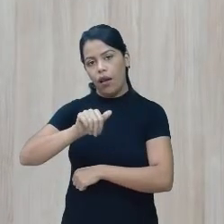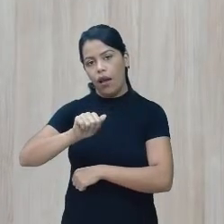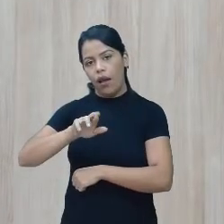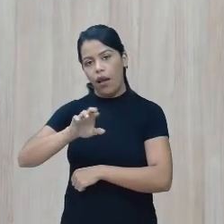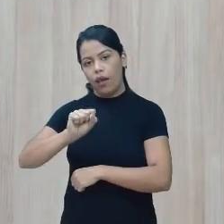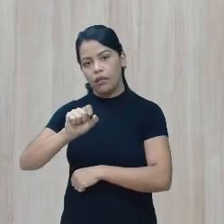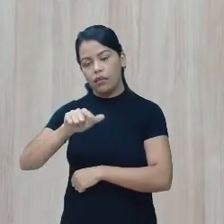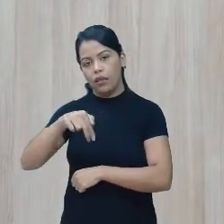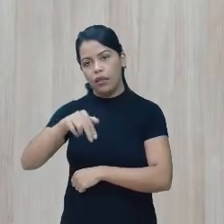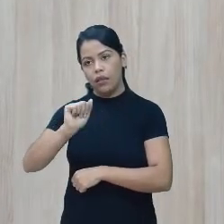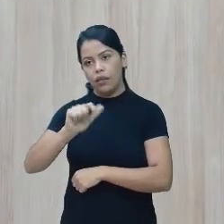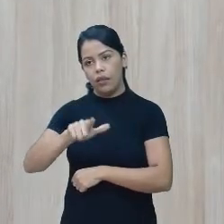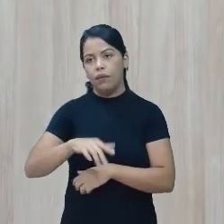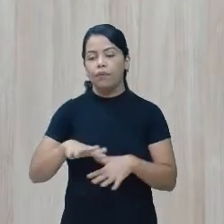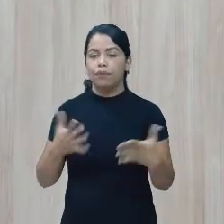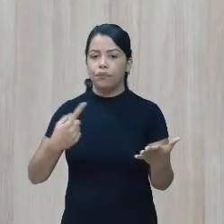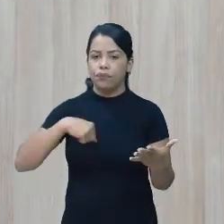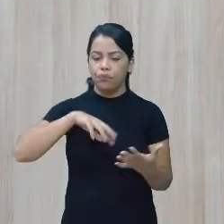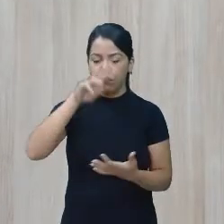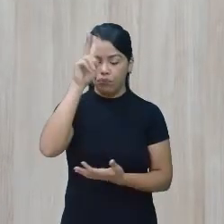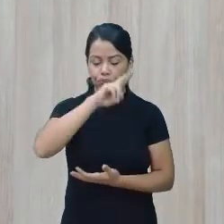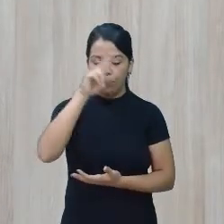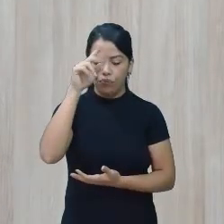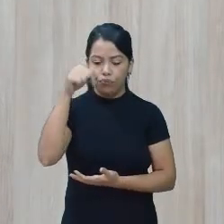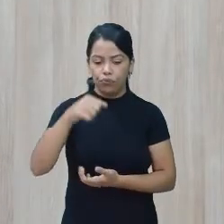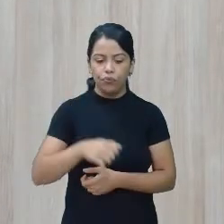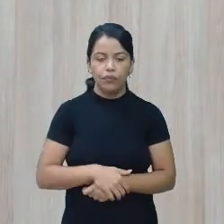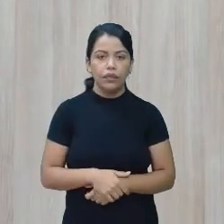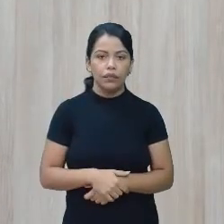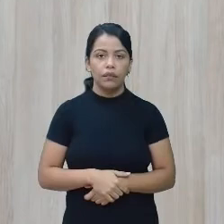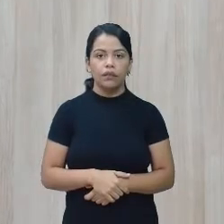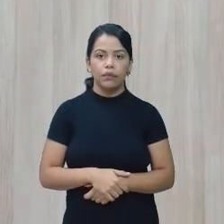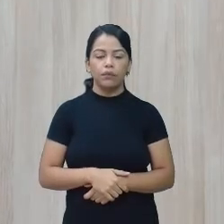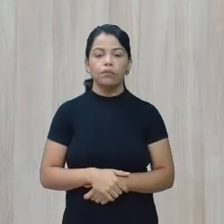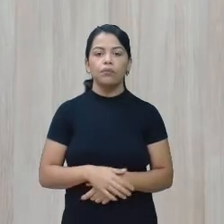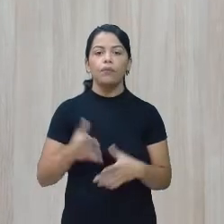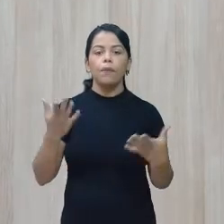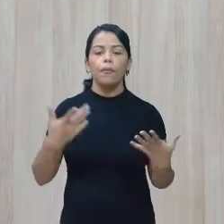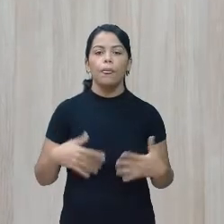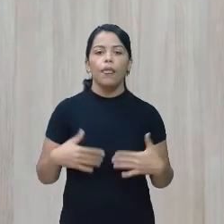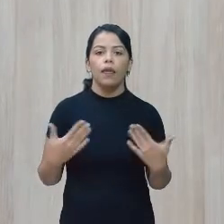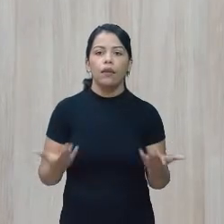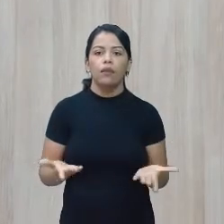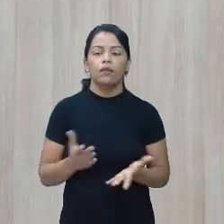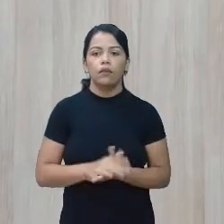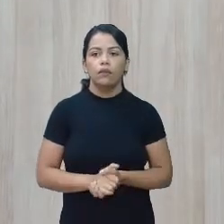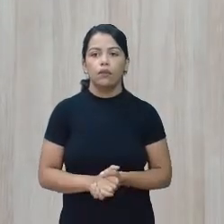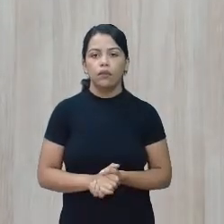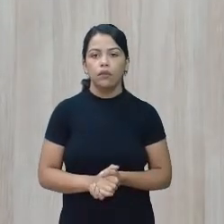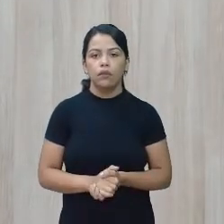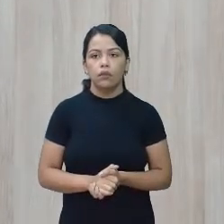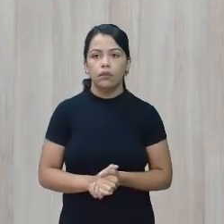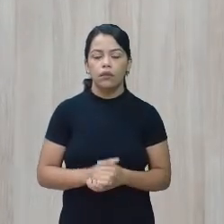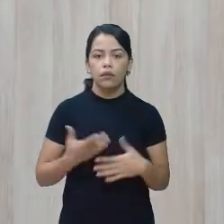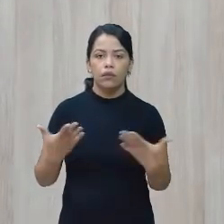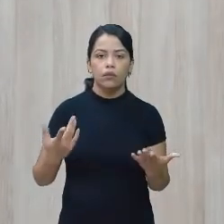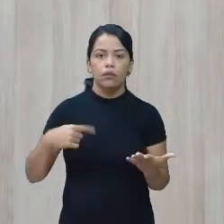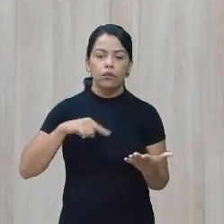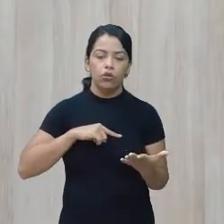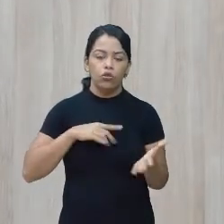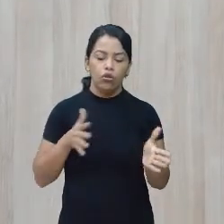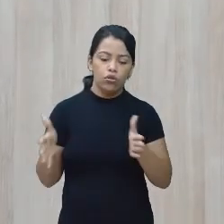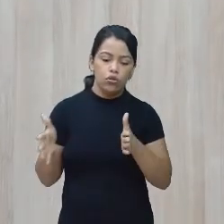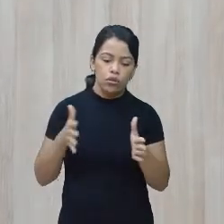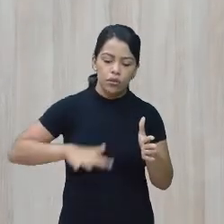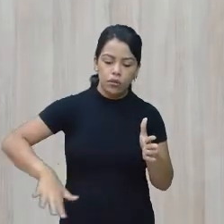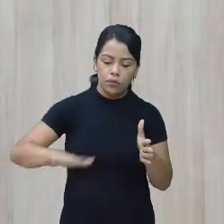na nossa história, na história da nossa cidade, na construção do nosso espaço, no espaço cotidiano da cidade, tá certo? A